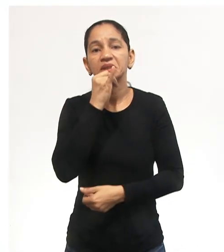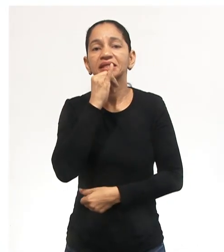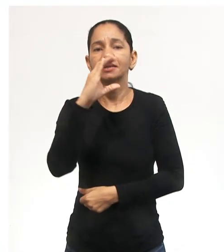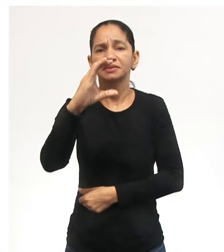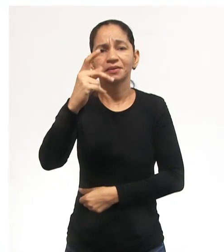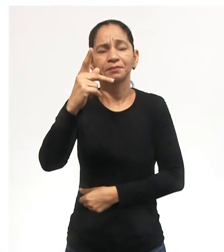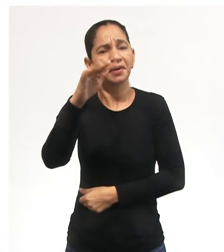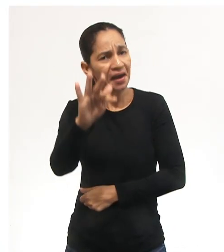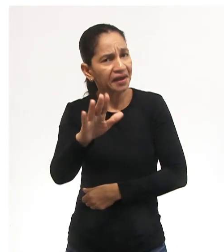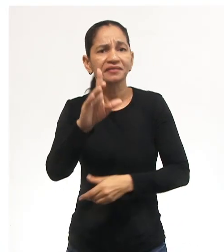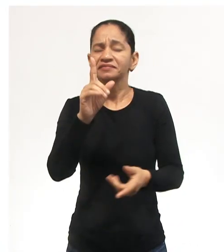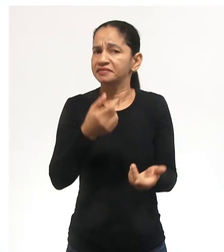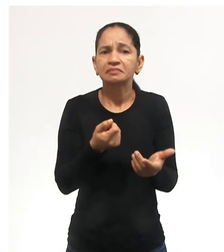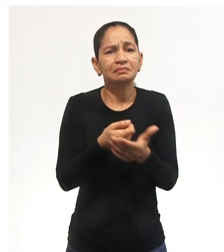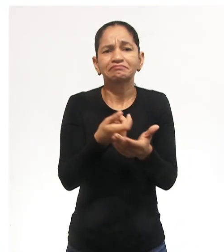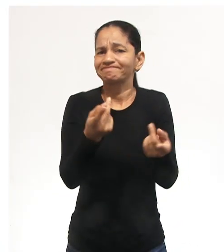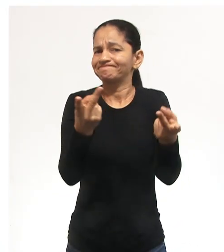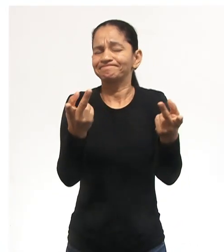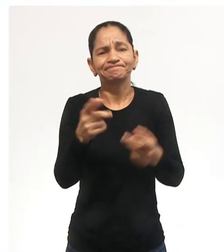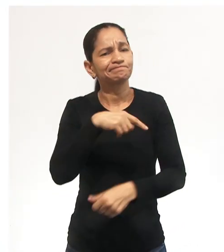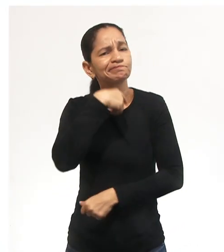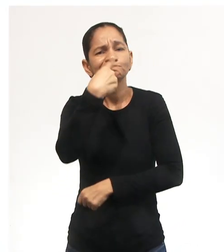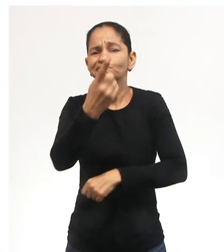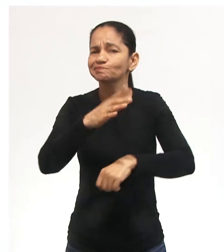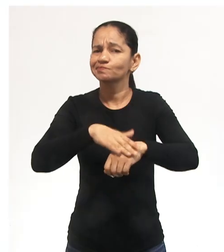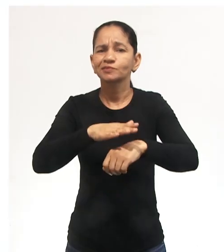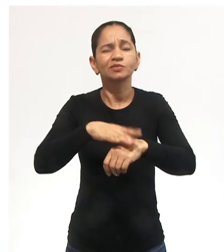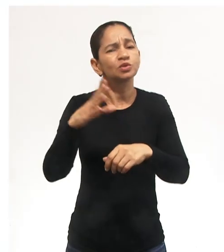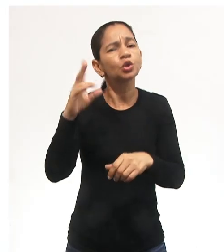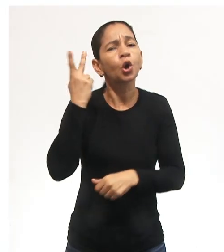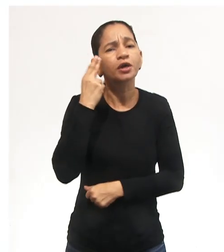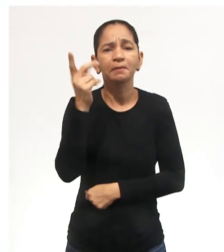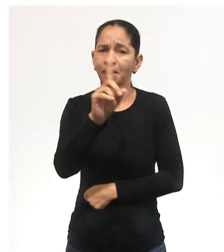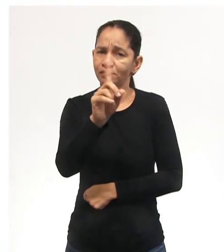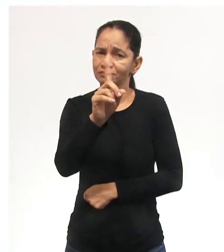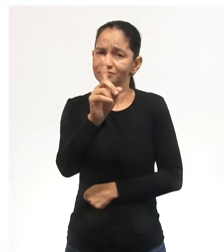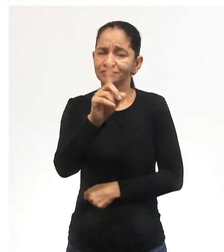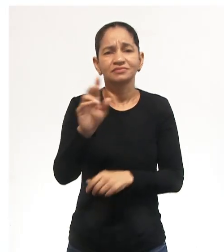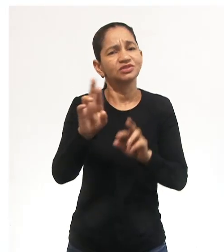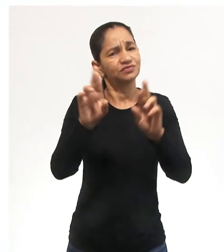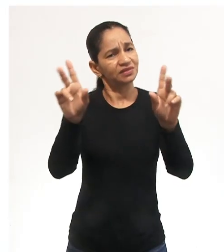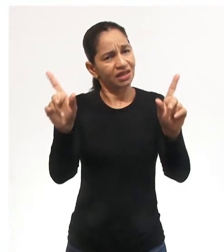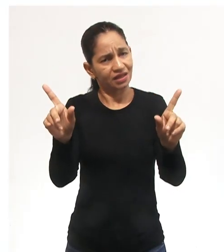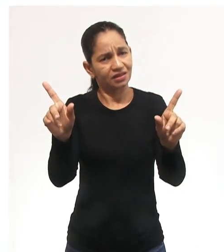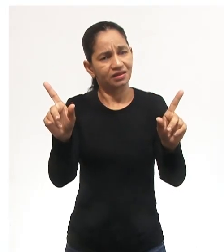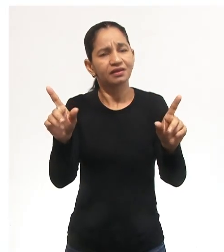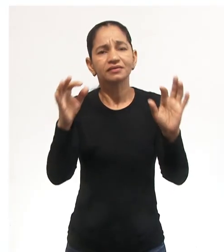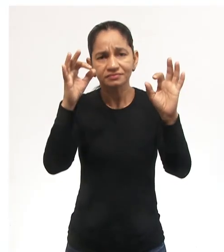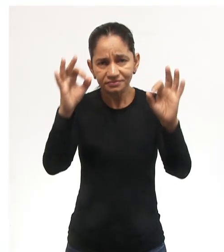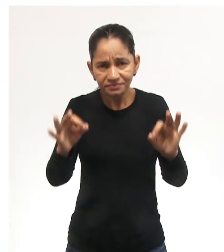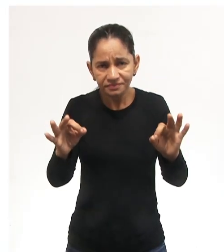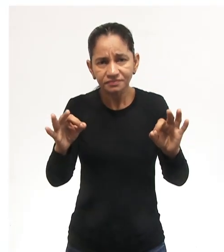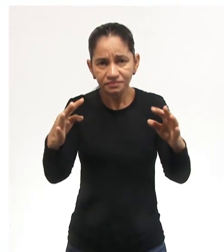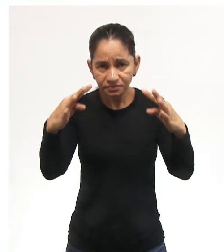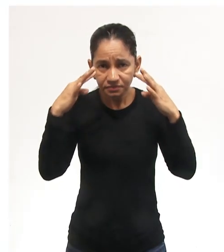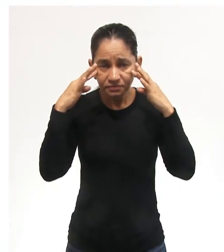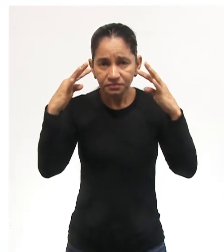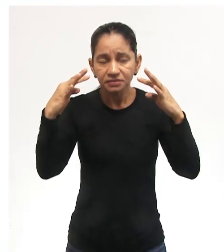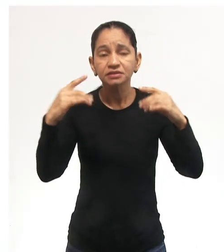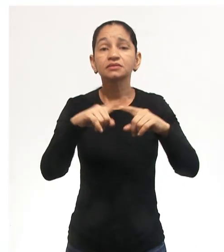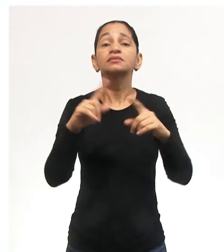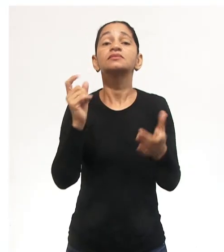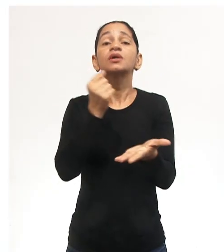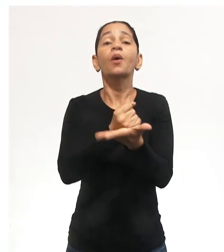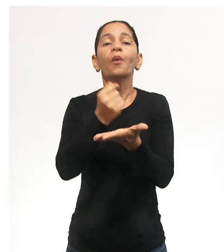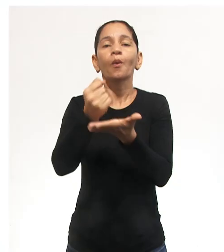vezes até compra para fazer aquela revenda, mas aí existe um outro tipo de comércio, tá? Aí uma outra característica é